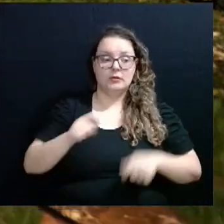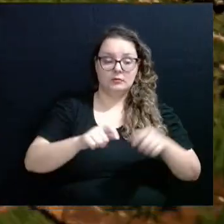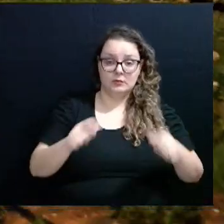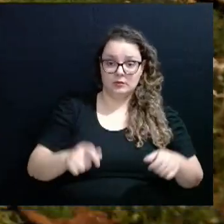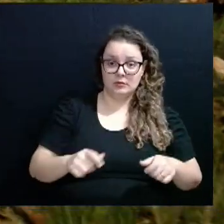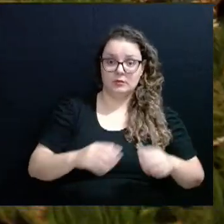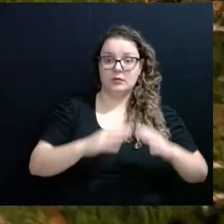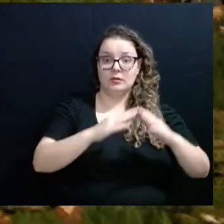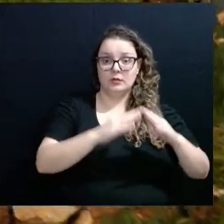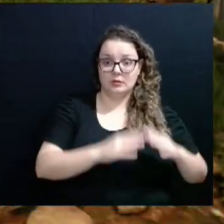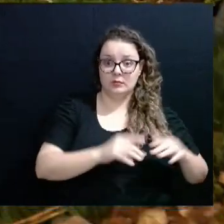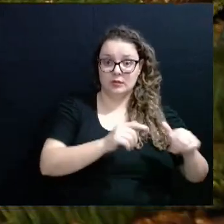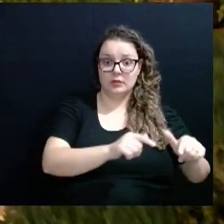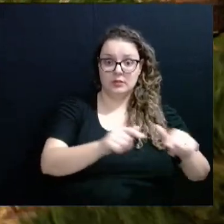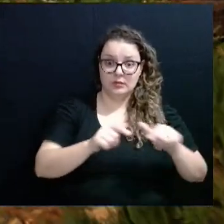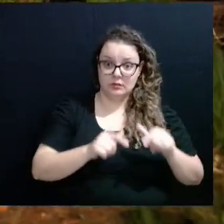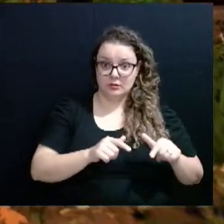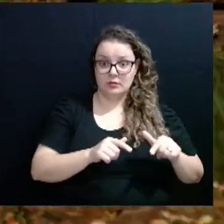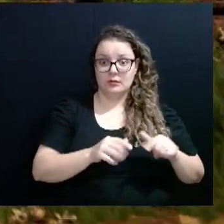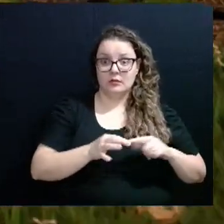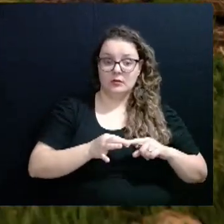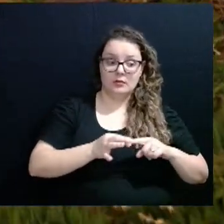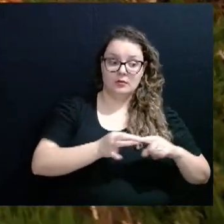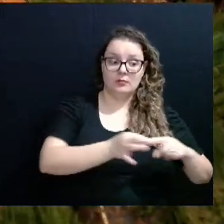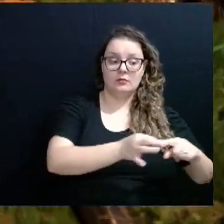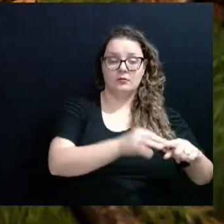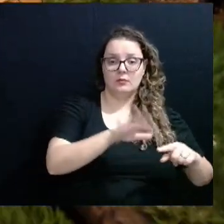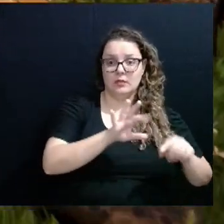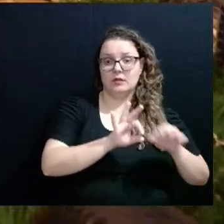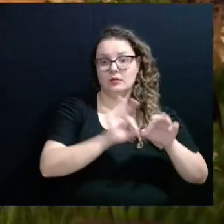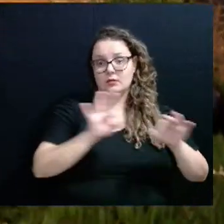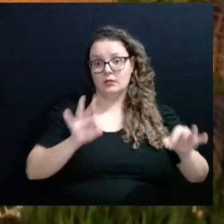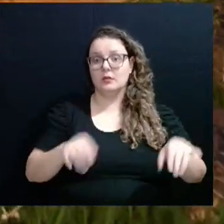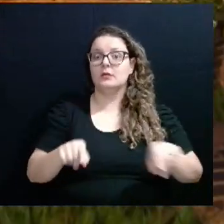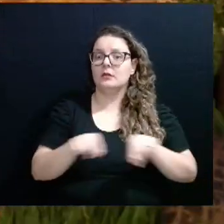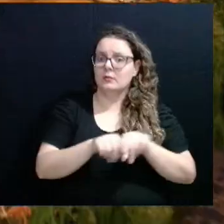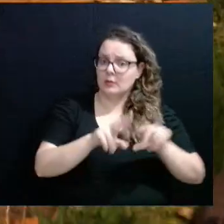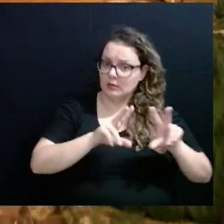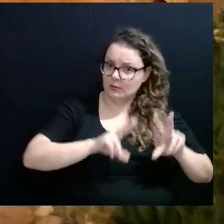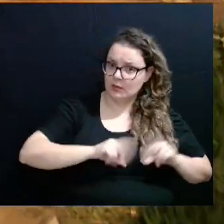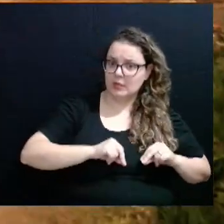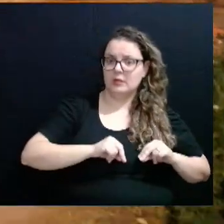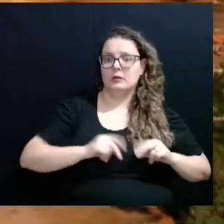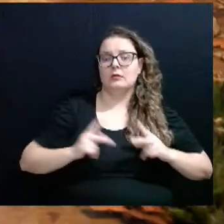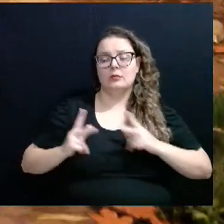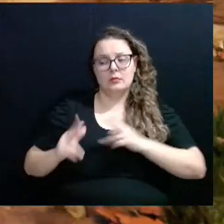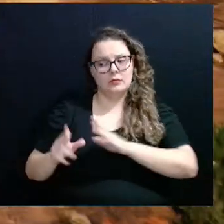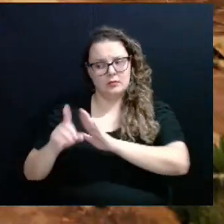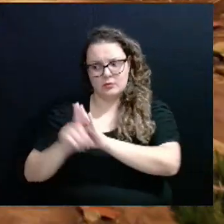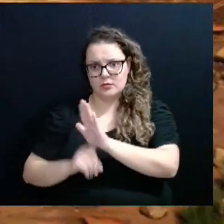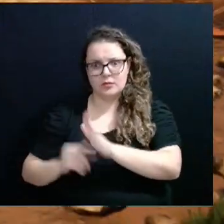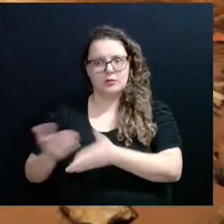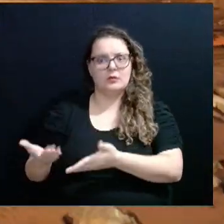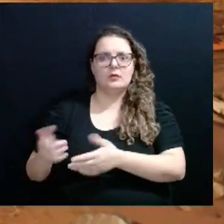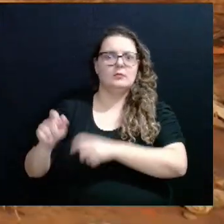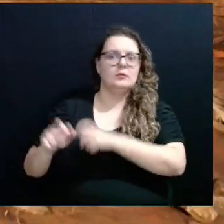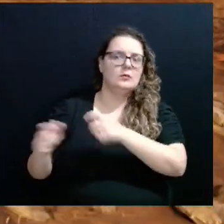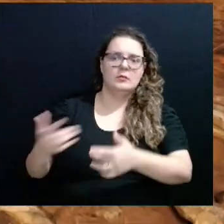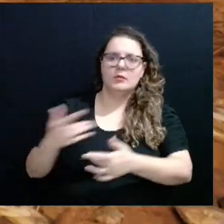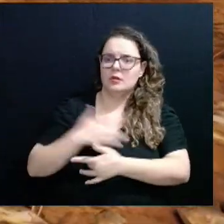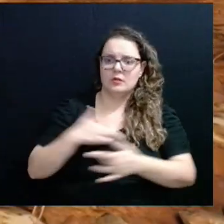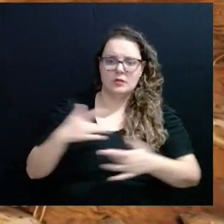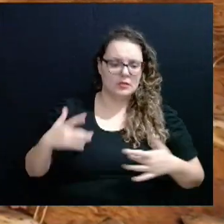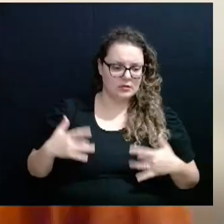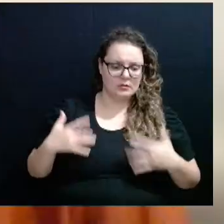locais, geralmente regiões mais periféricas, elas também merecem os mesmos direitos à saúde, a um meio